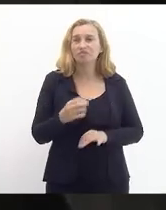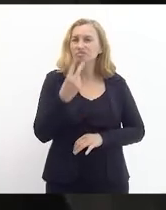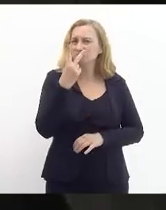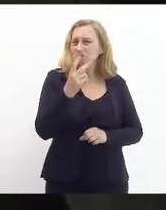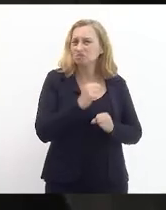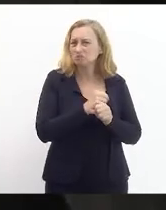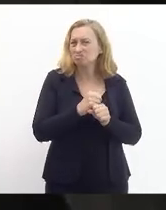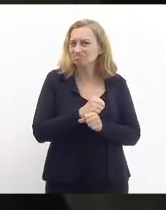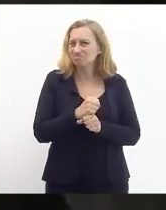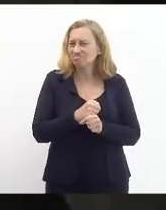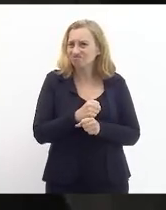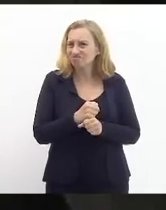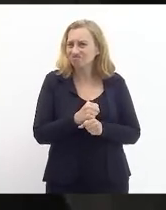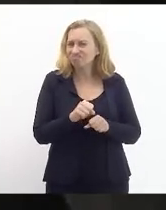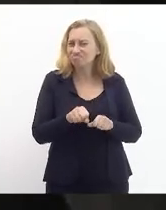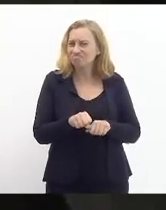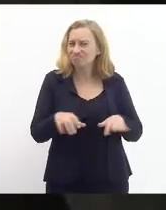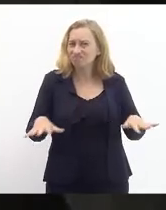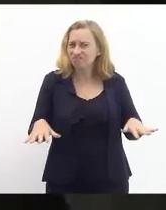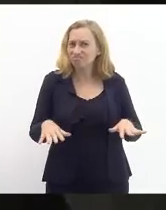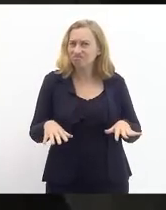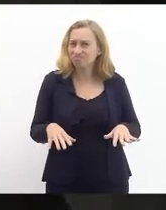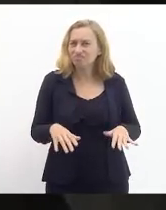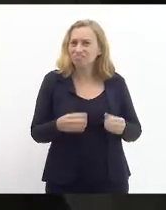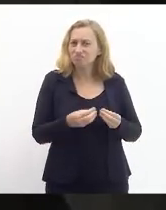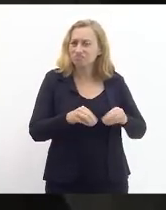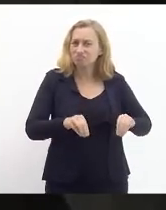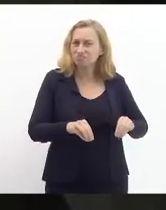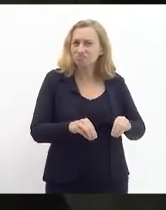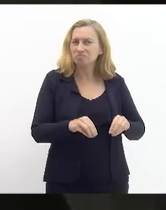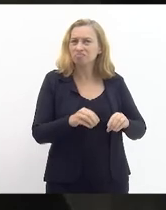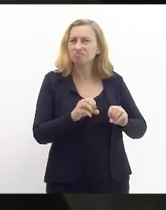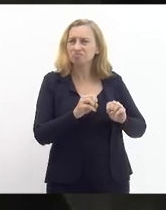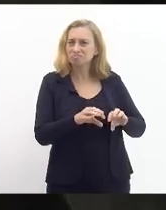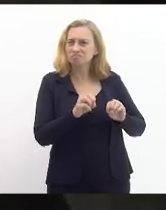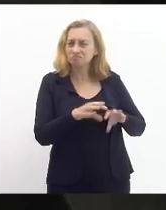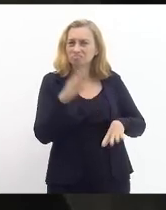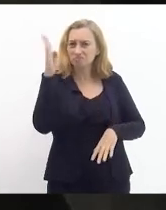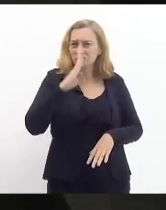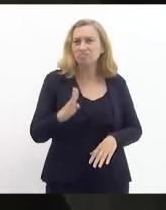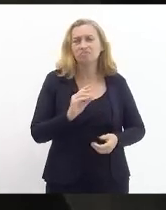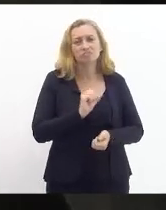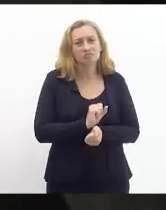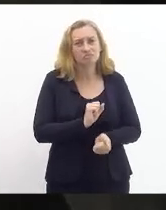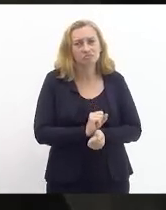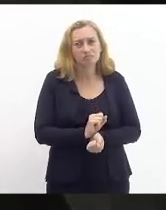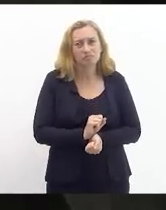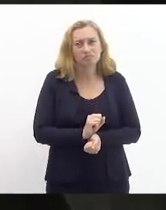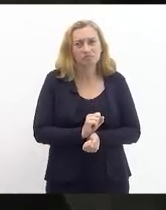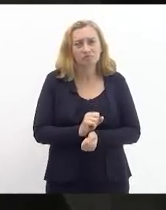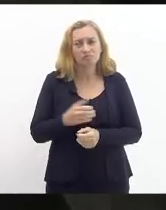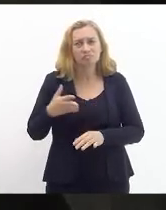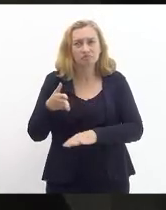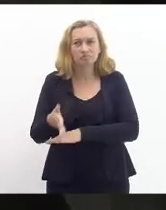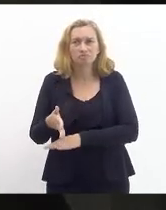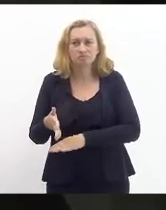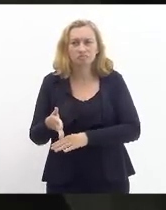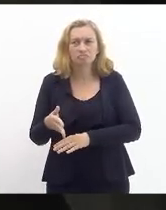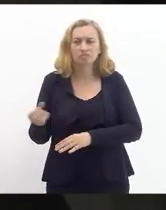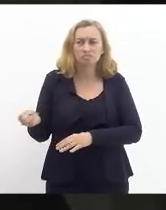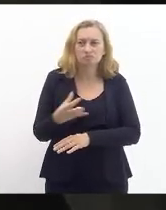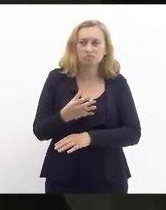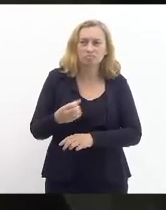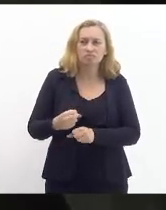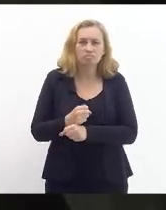dois anos trágico para educação brasileira podia ter mais público era de se esperar que a gente começassem se lindo com